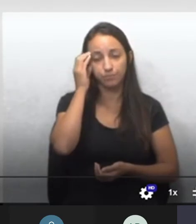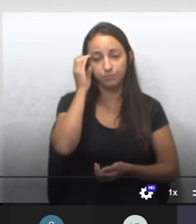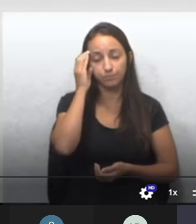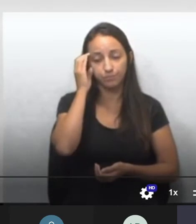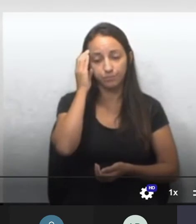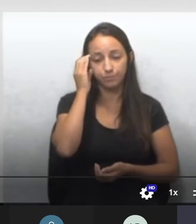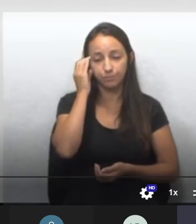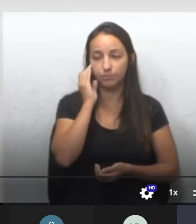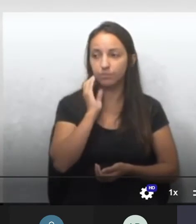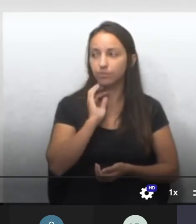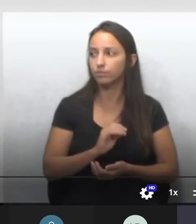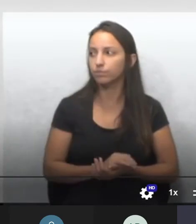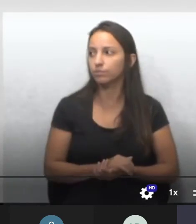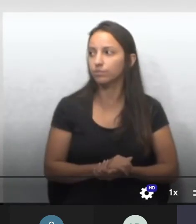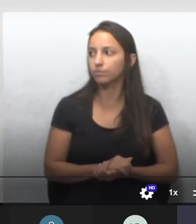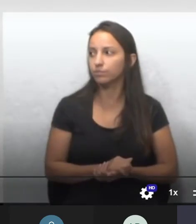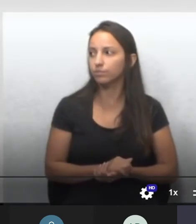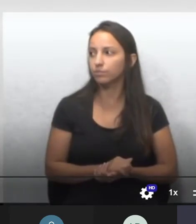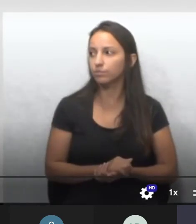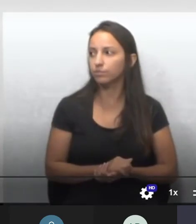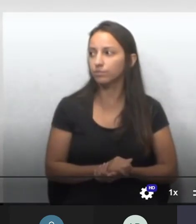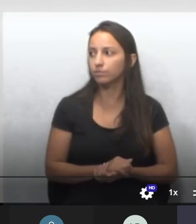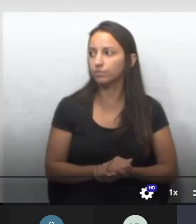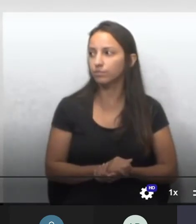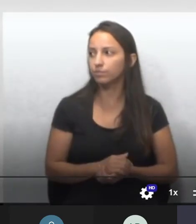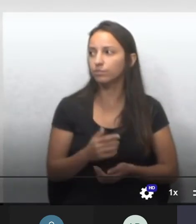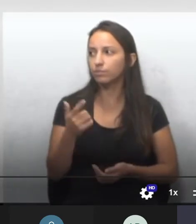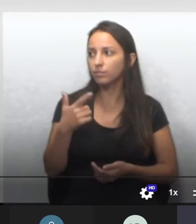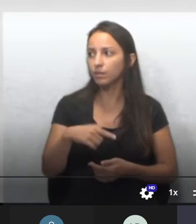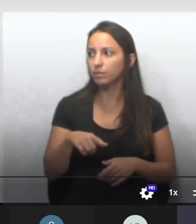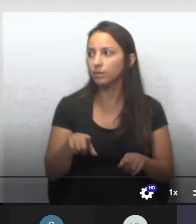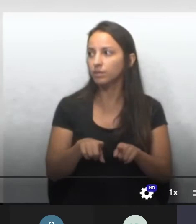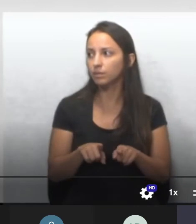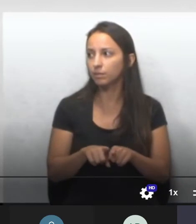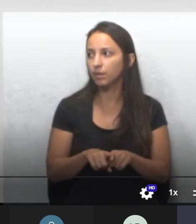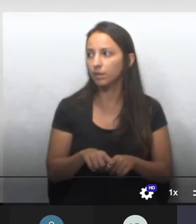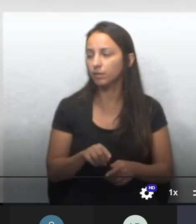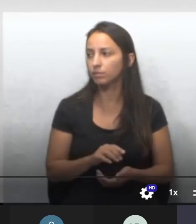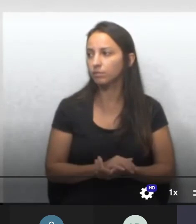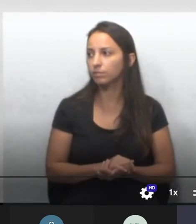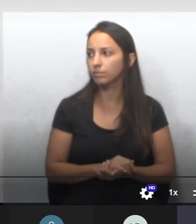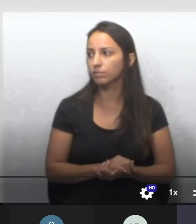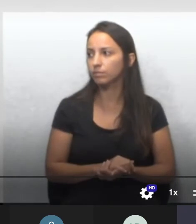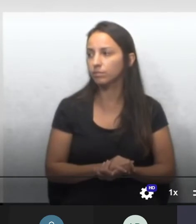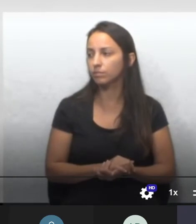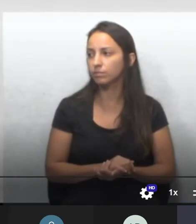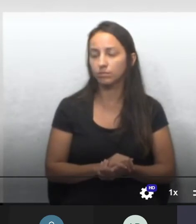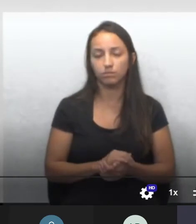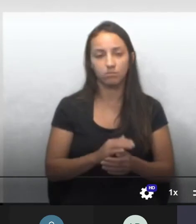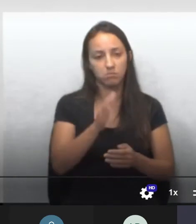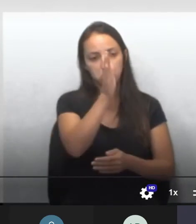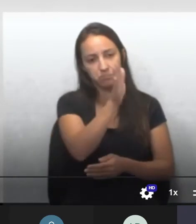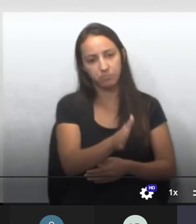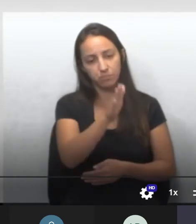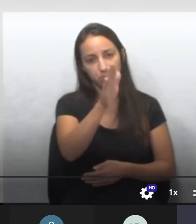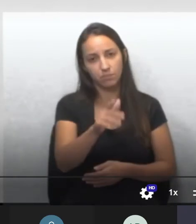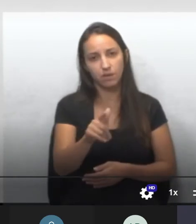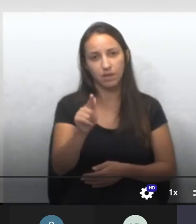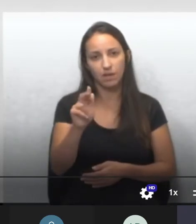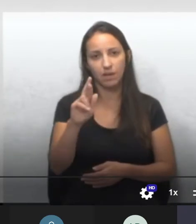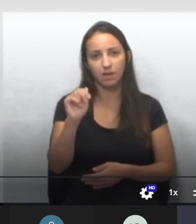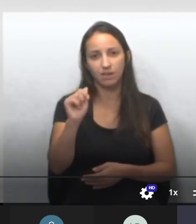Então, tem que ter tela dos 2 lados, nessas aberturas, além de um próprio, uma grade aqui,